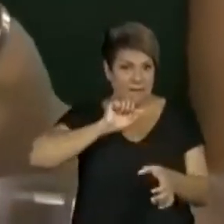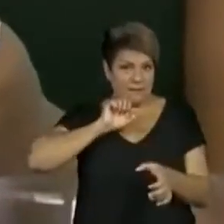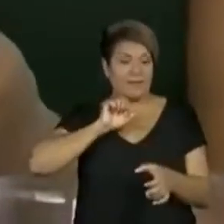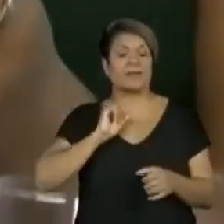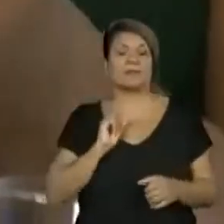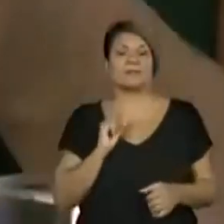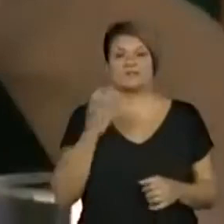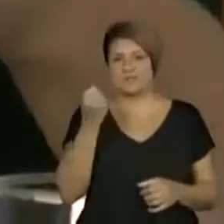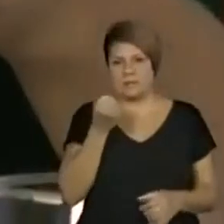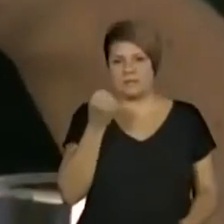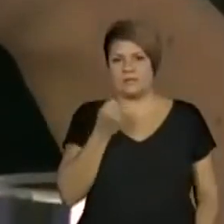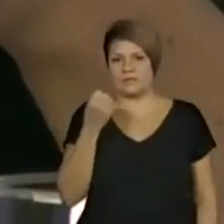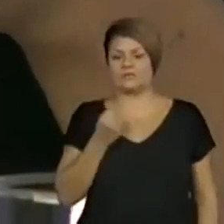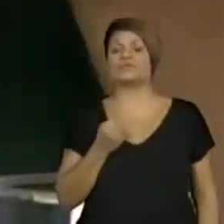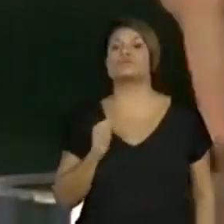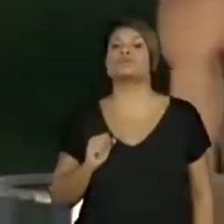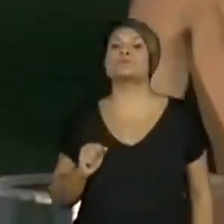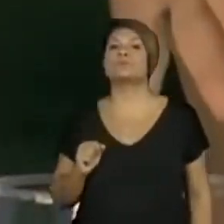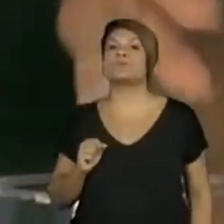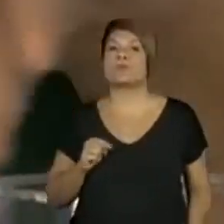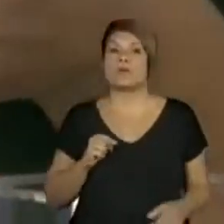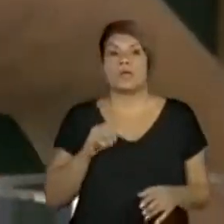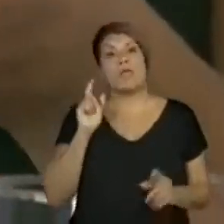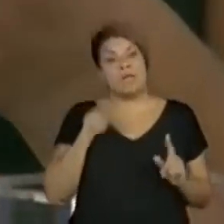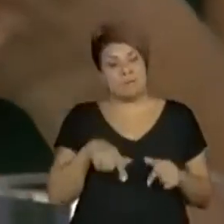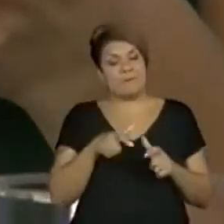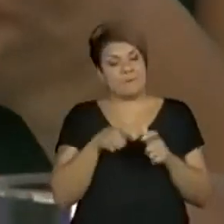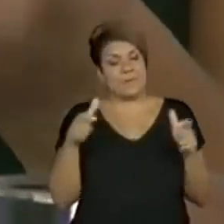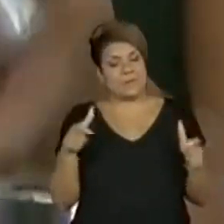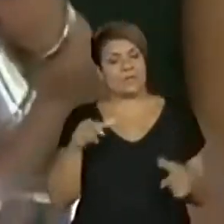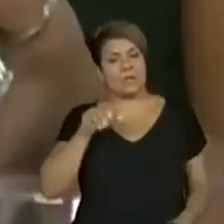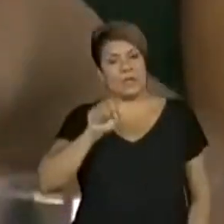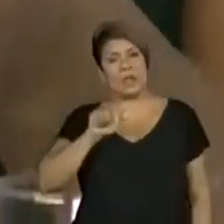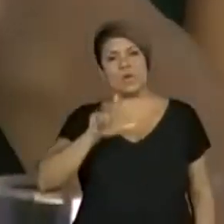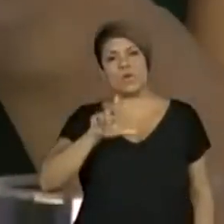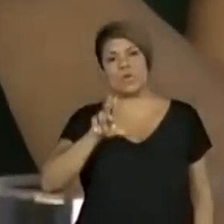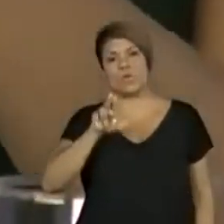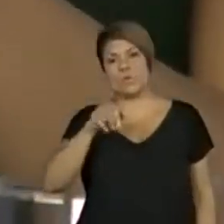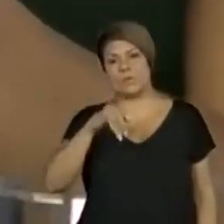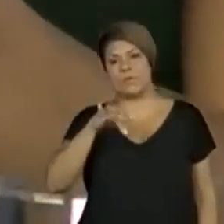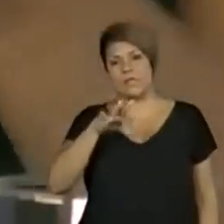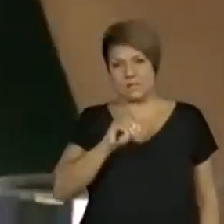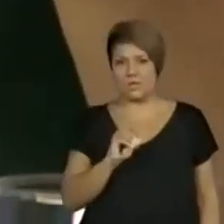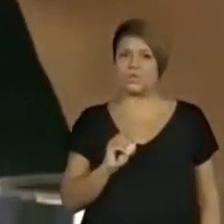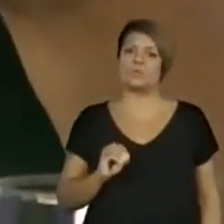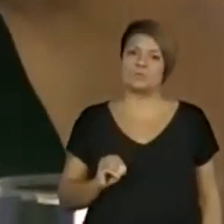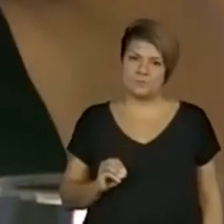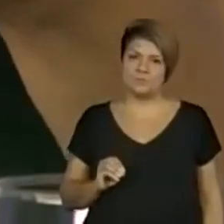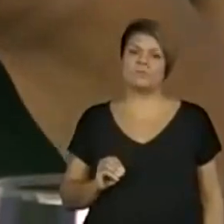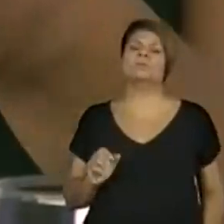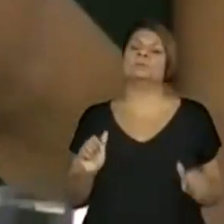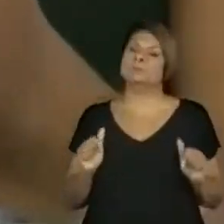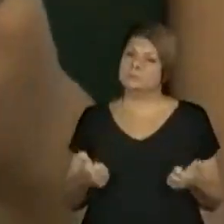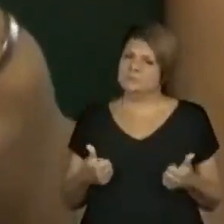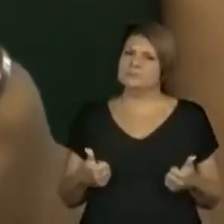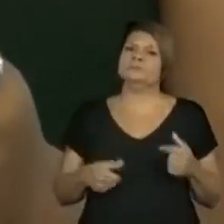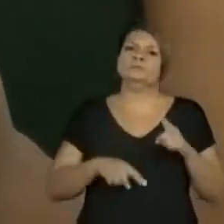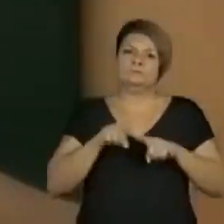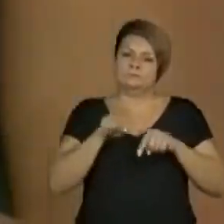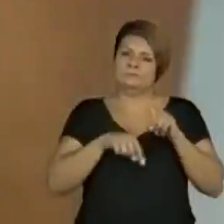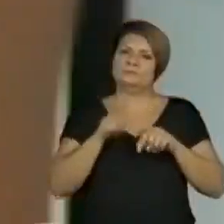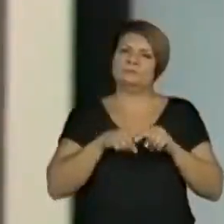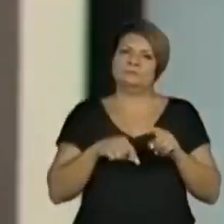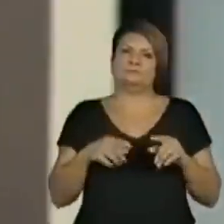pesquisa que nós fizemos ela é de alumínio tá então a gente tem aquela latinha de alumínio